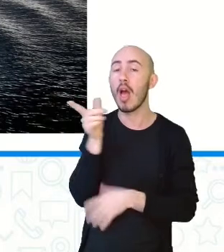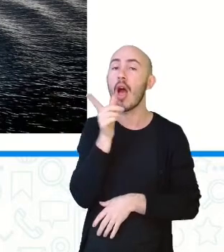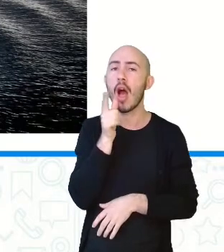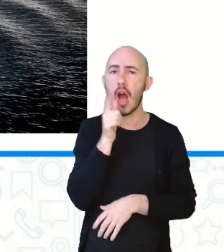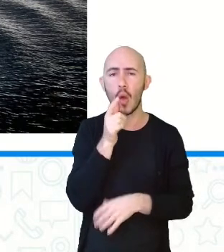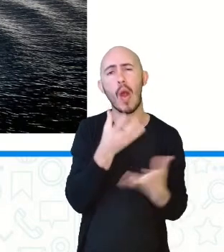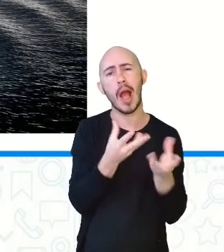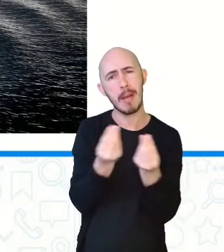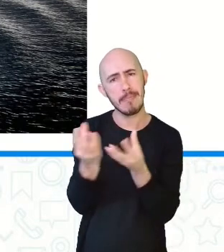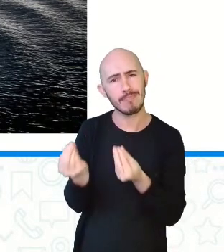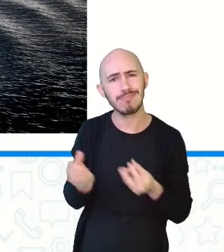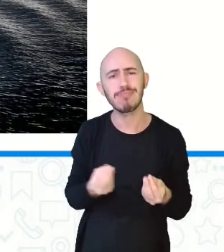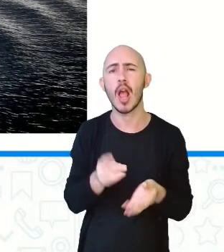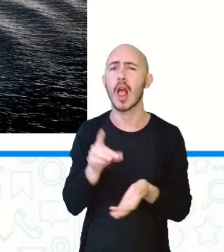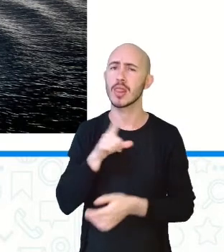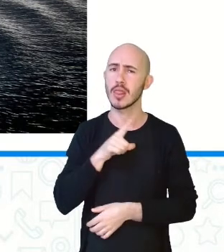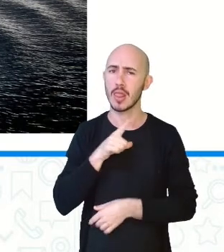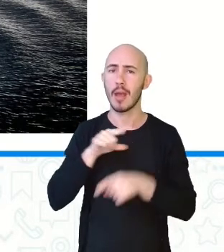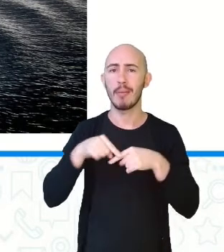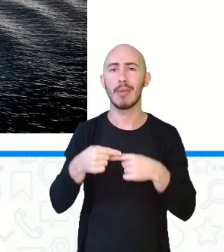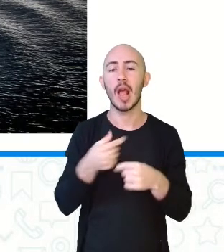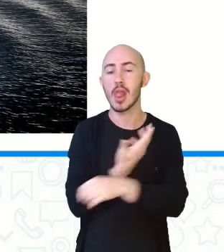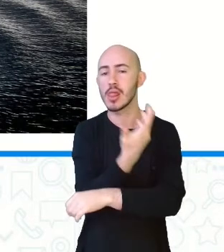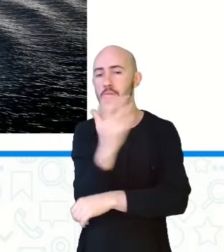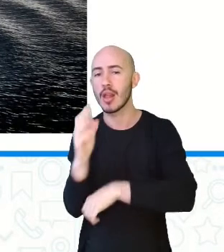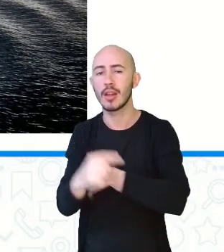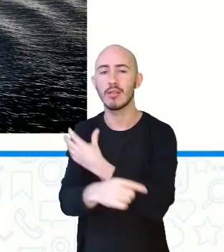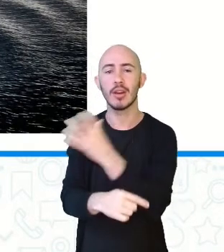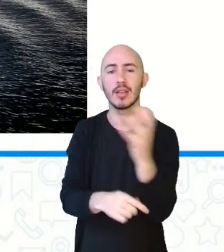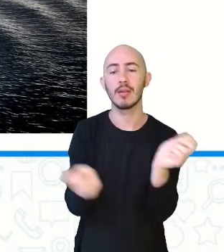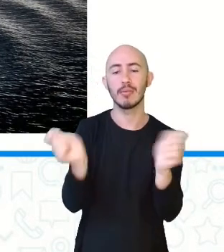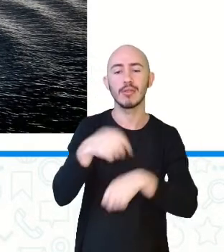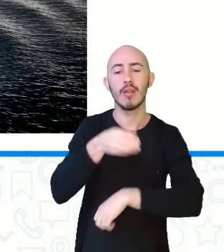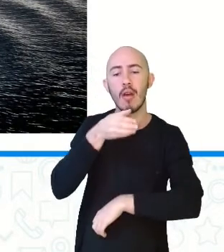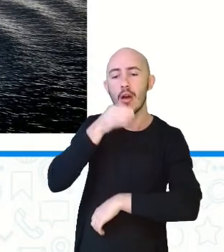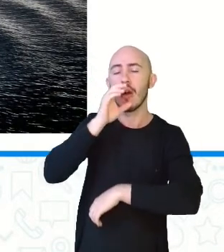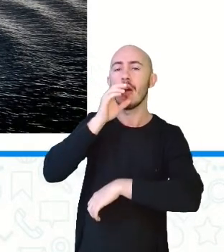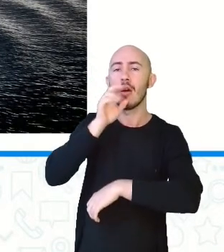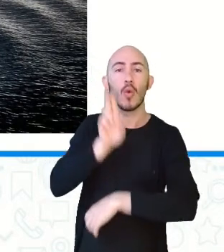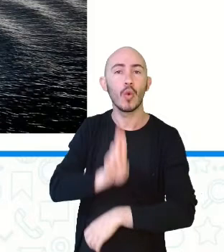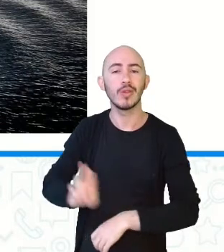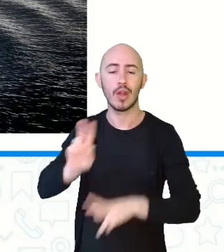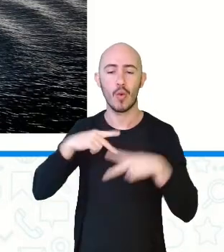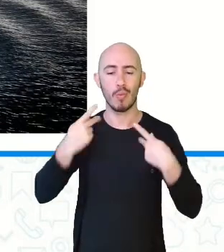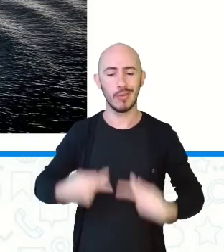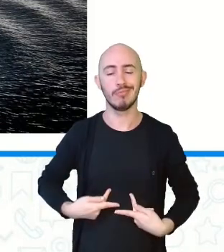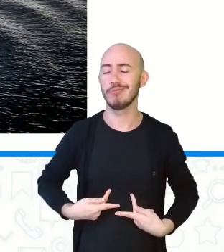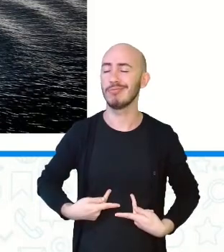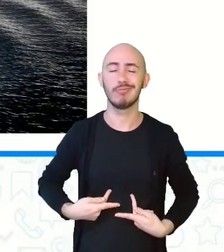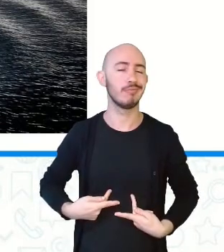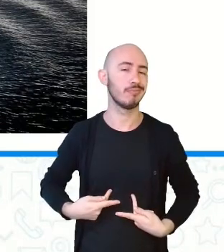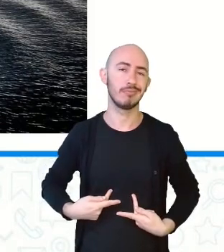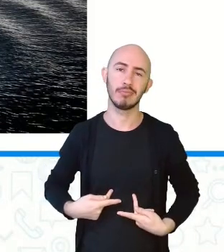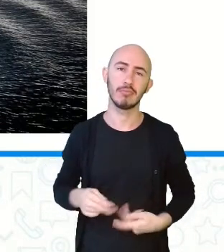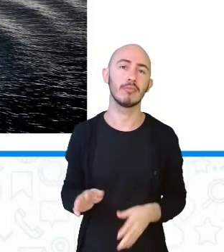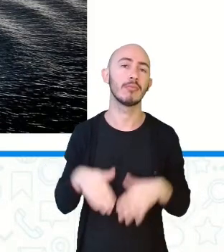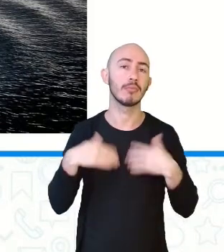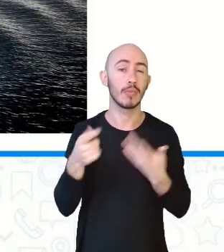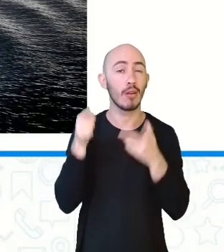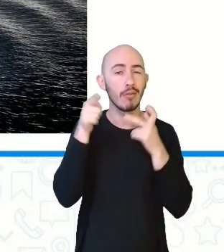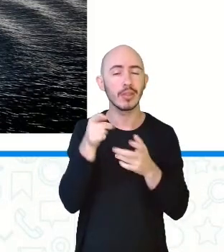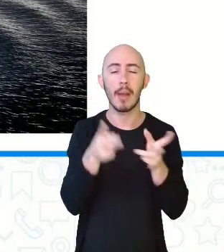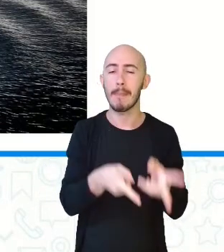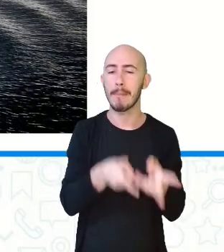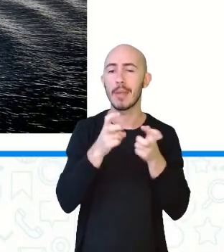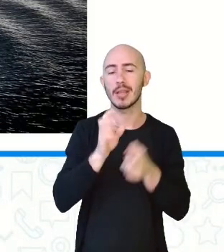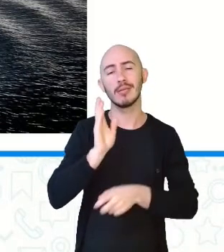essa água disponível na natureza serve para o consumo humano. Então, aí você já vai percebendo